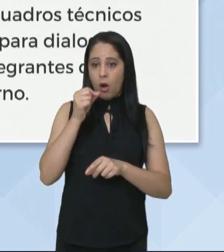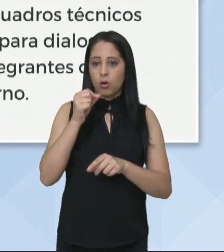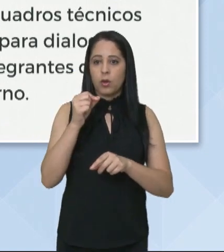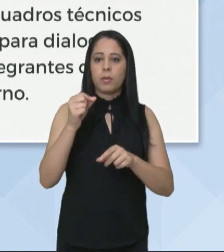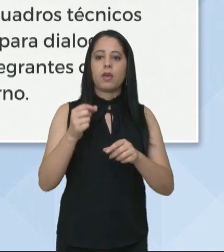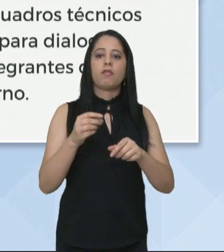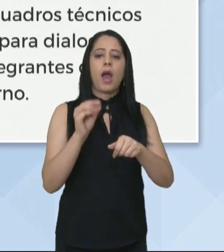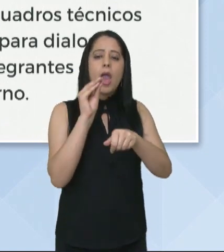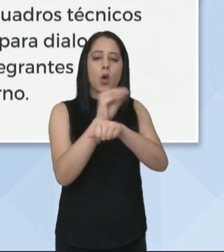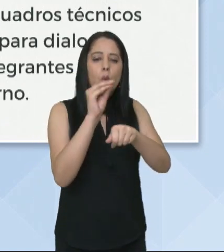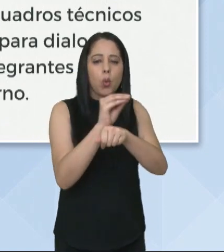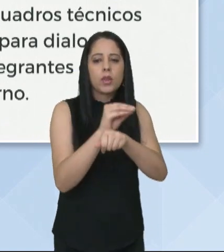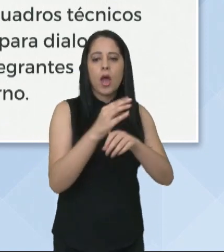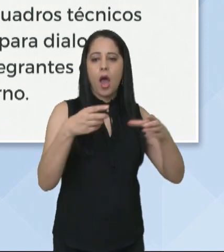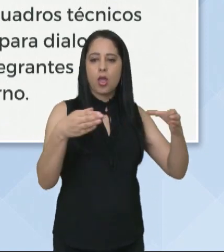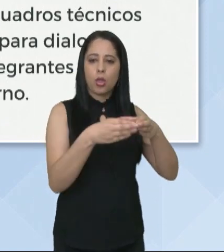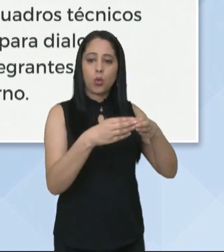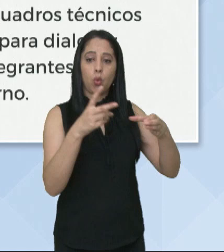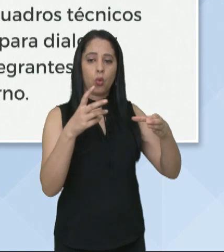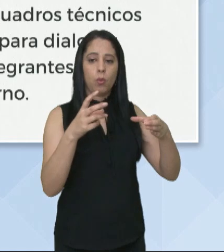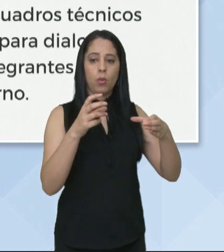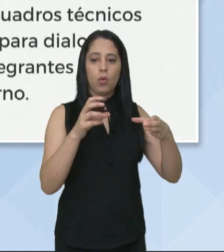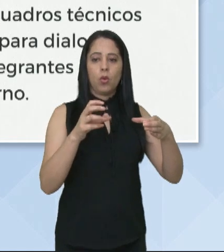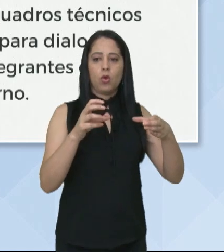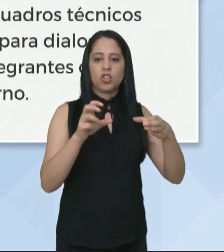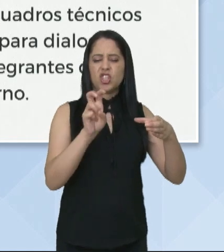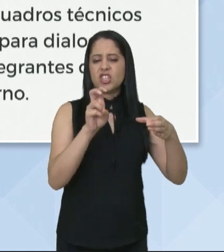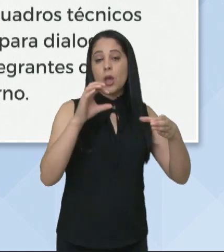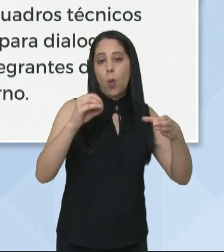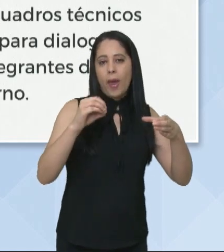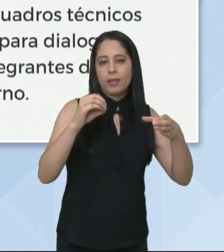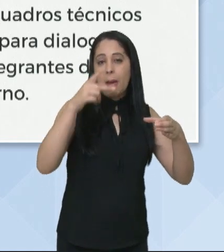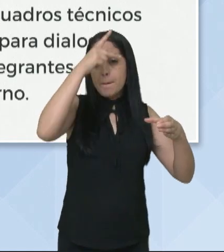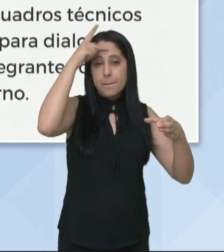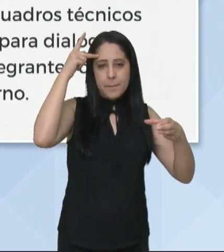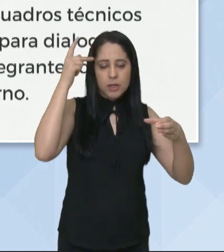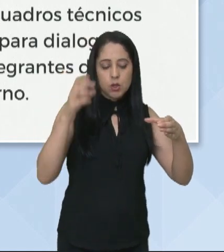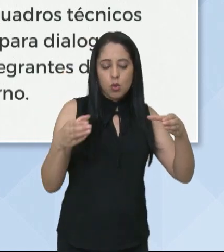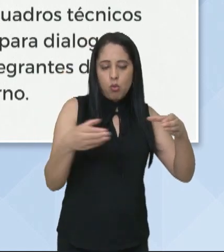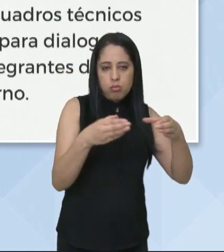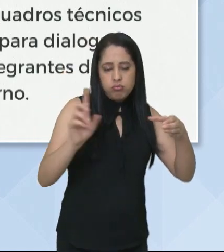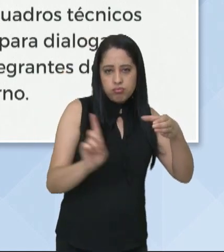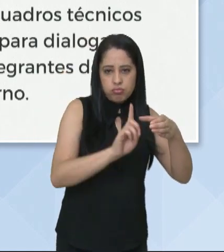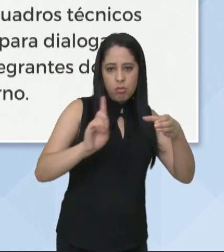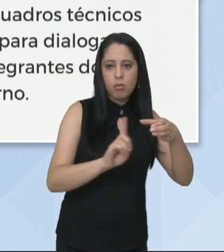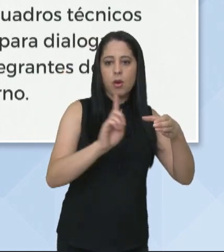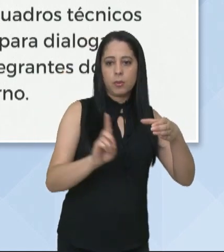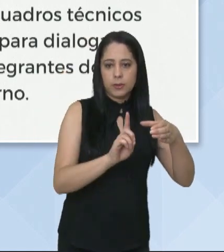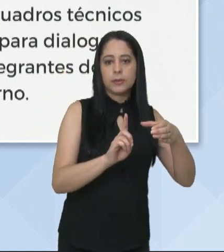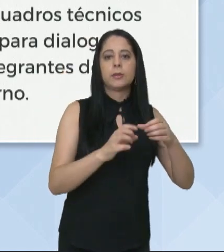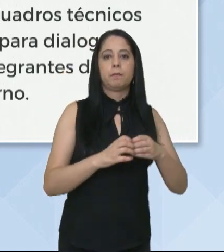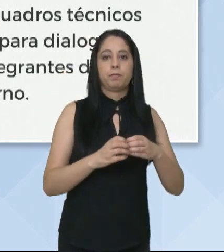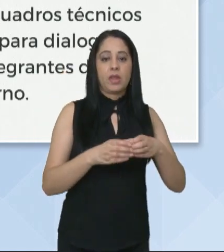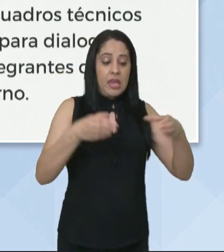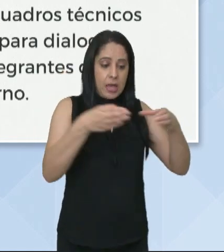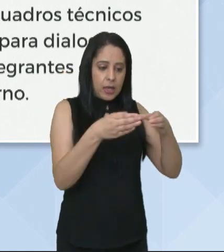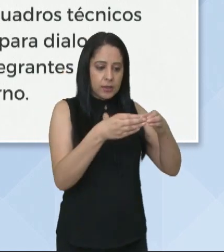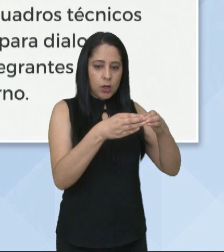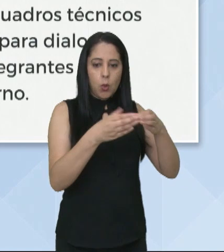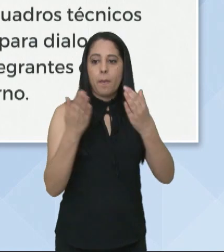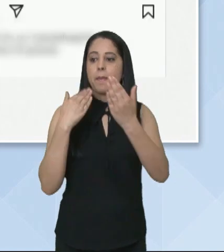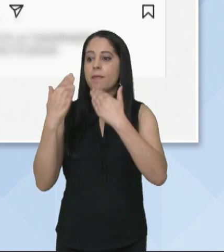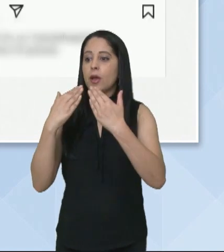50 nomes que mesclará quadros técnicos e políticos para dialogar com os integrantes do